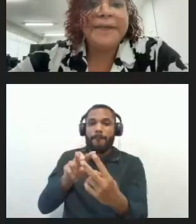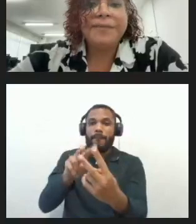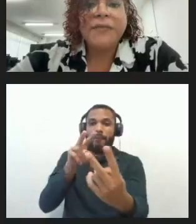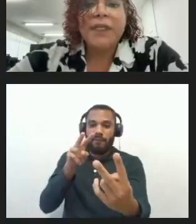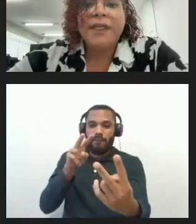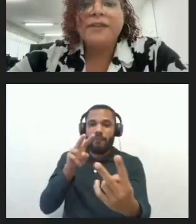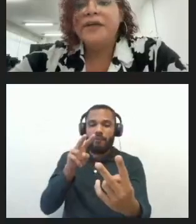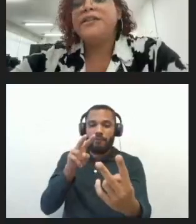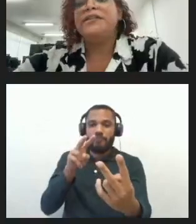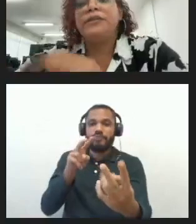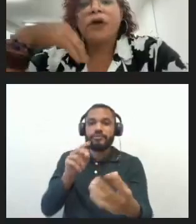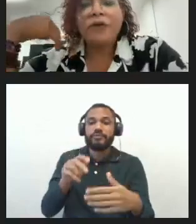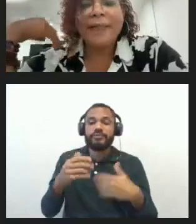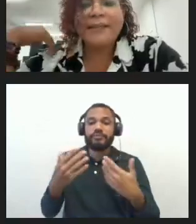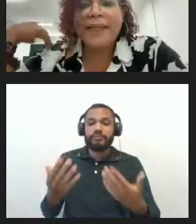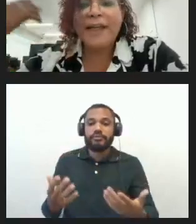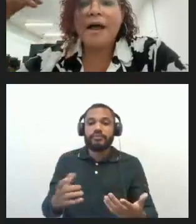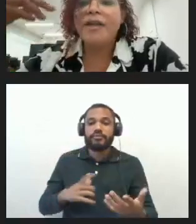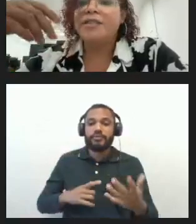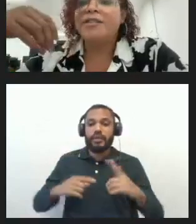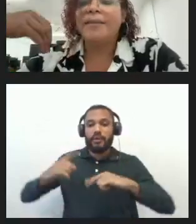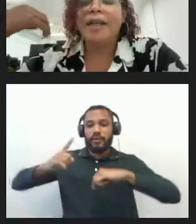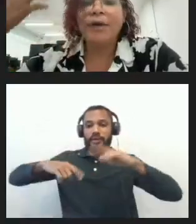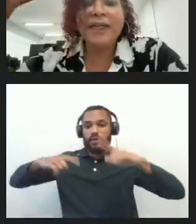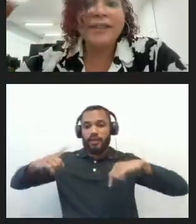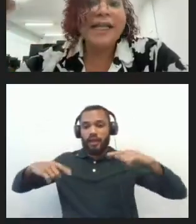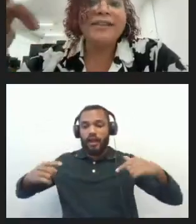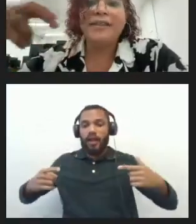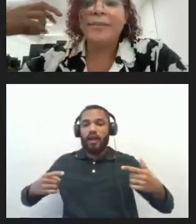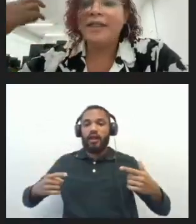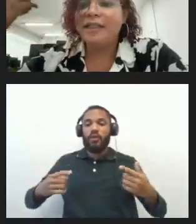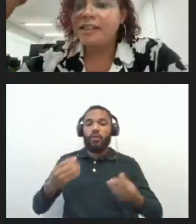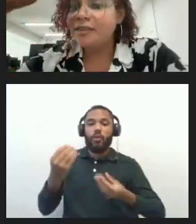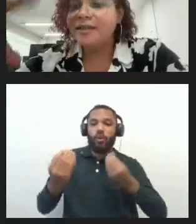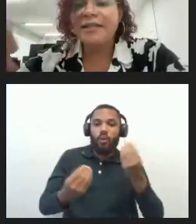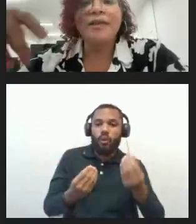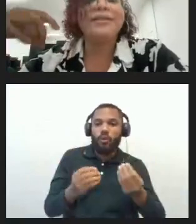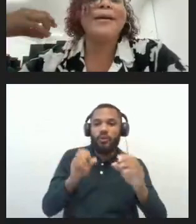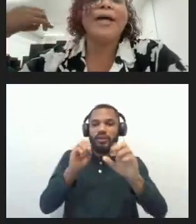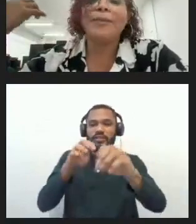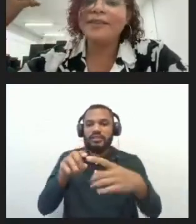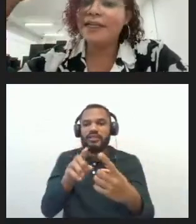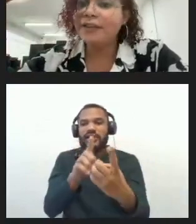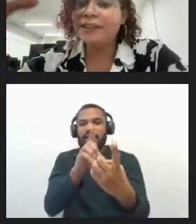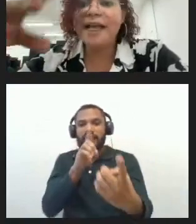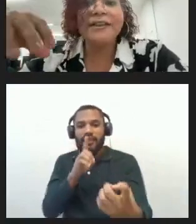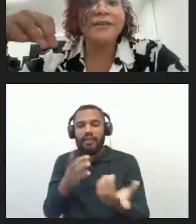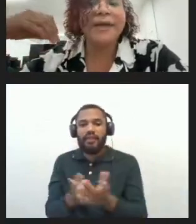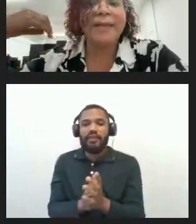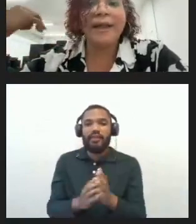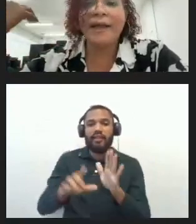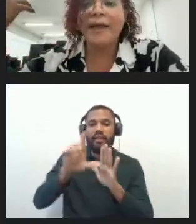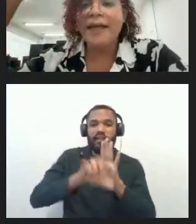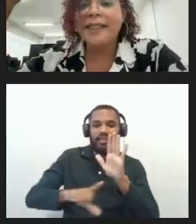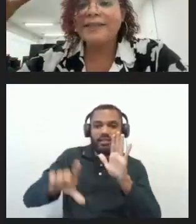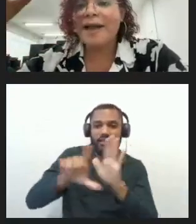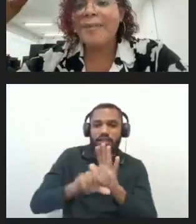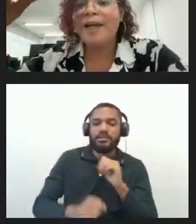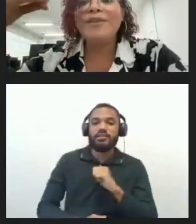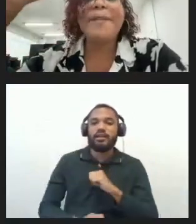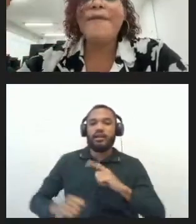em EAD. Então, a gente tem todo o material que a gente trabalha modalidade, trabalha legislação, trabalha o material didático,